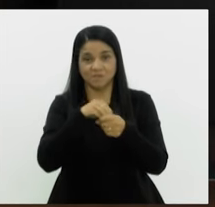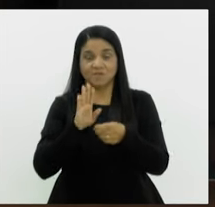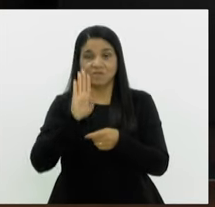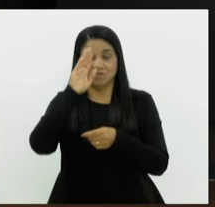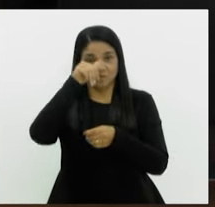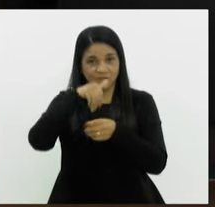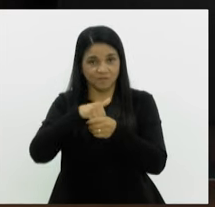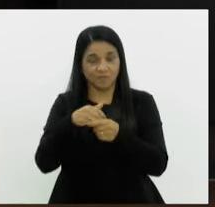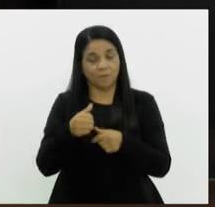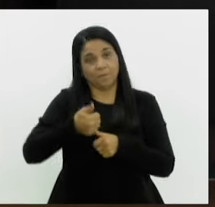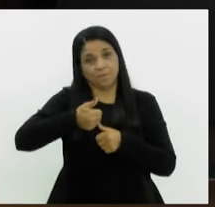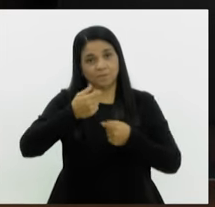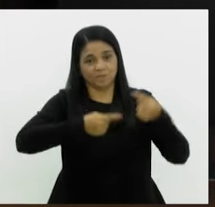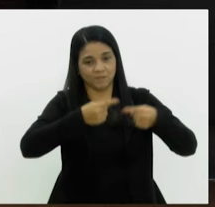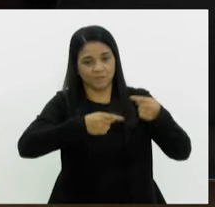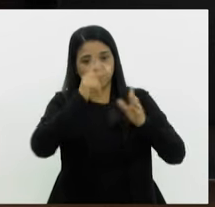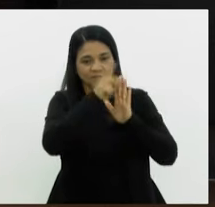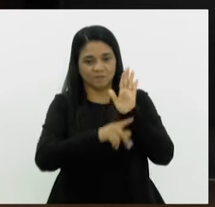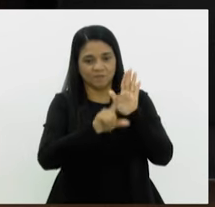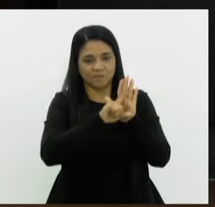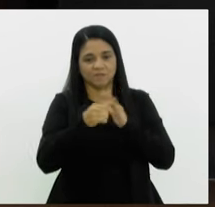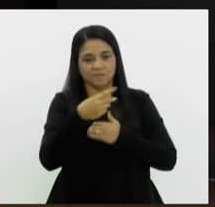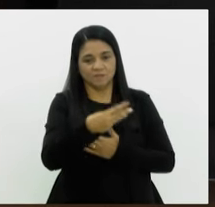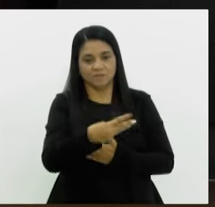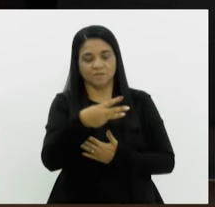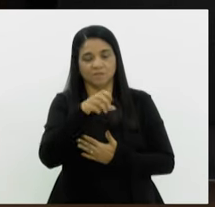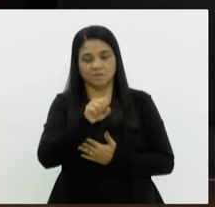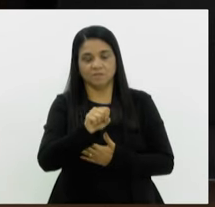primeira discussão, projeto de lei número